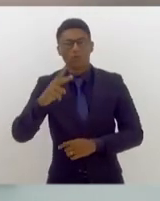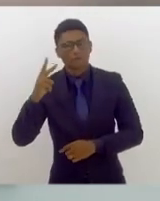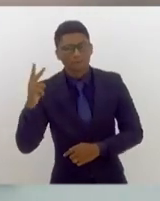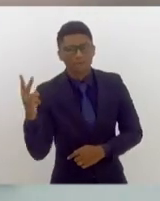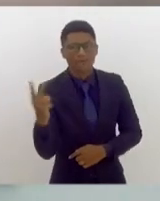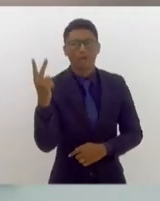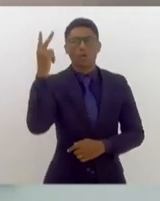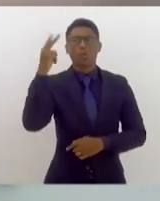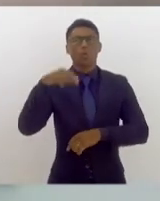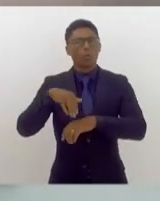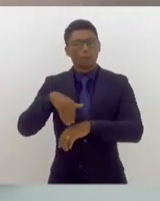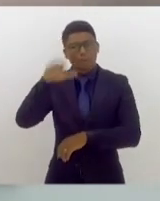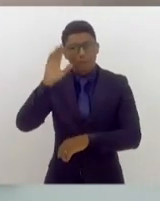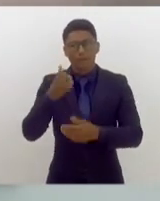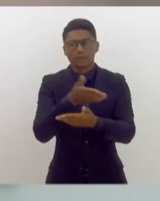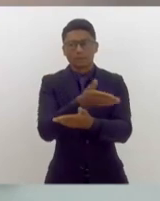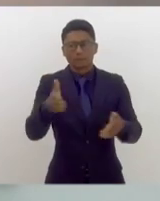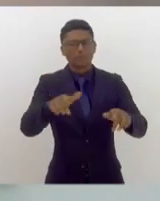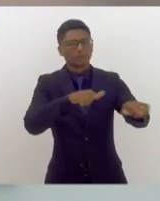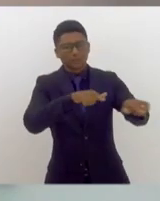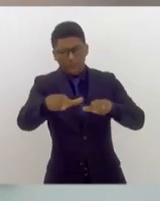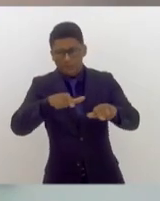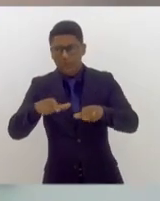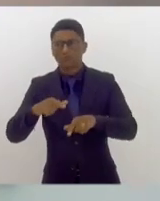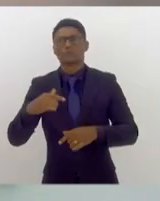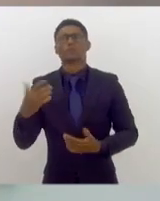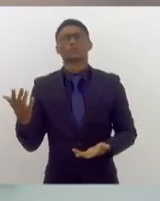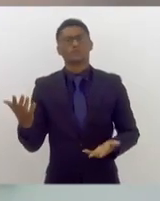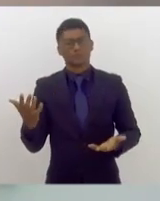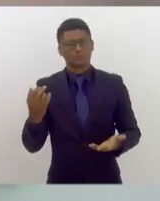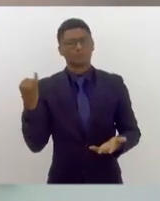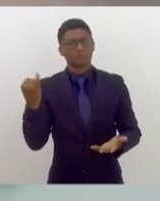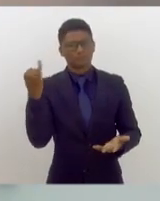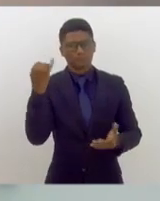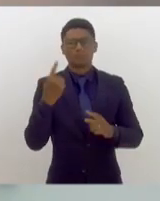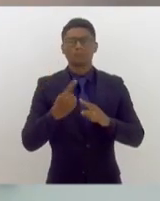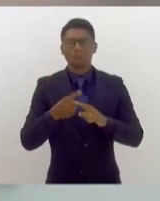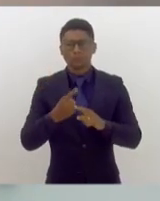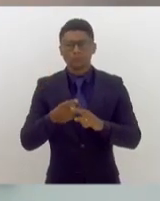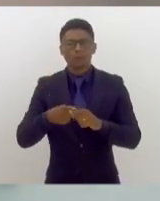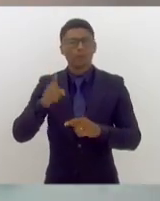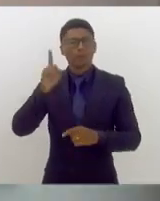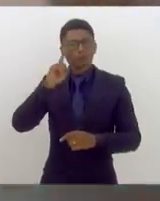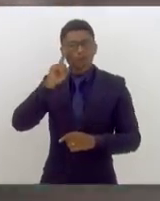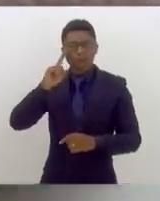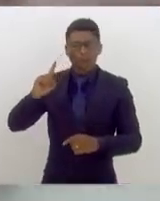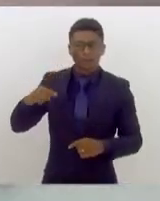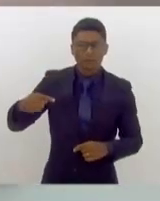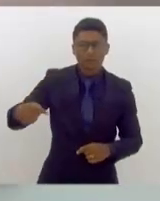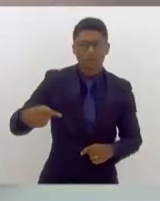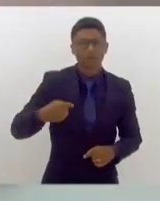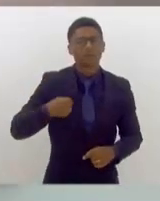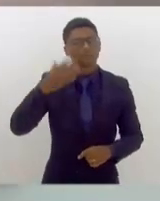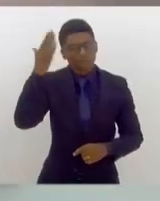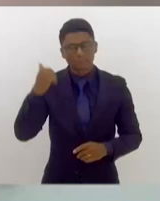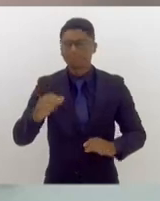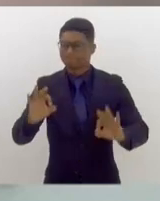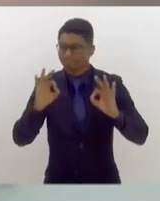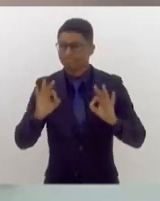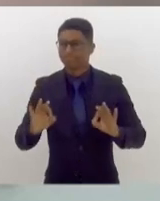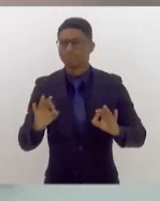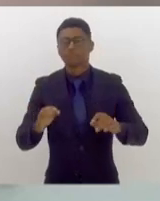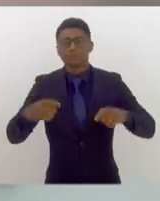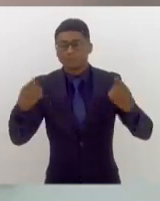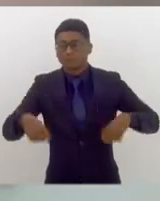no exercício das suas funções, porque cada dia que passa eu tenho convicção que é preciso